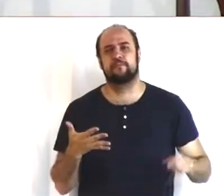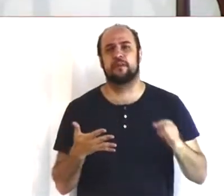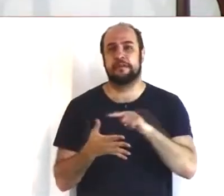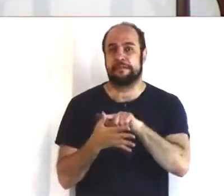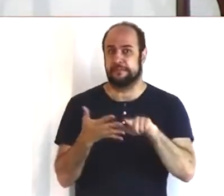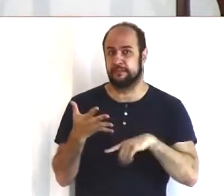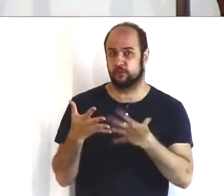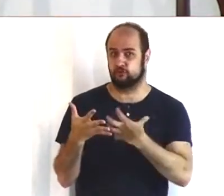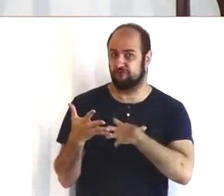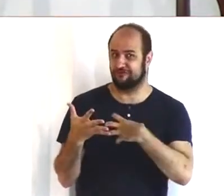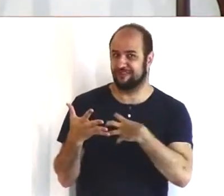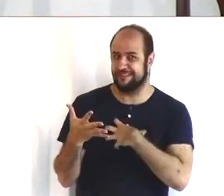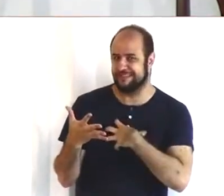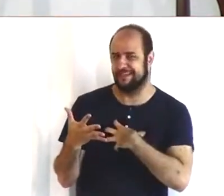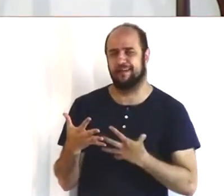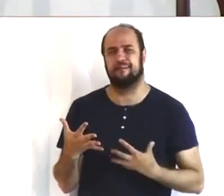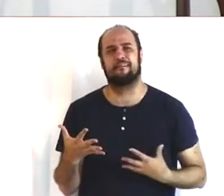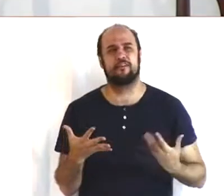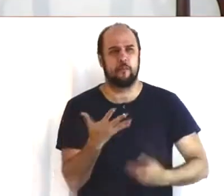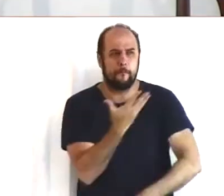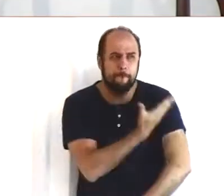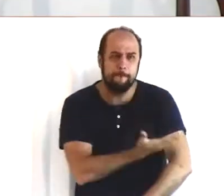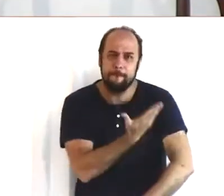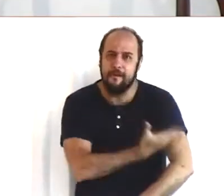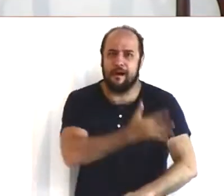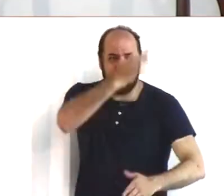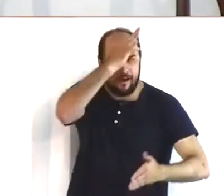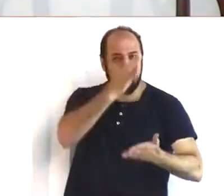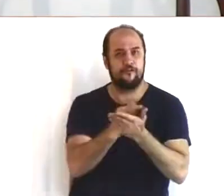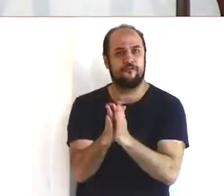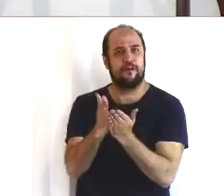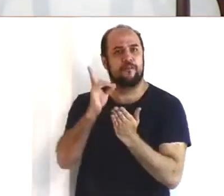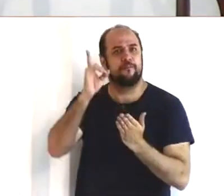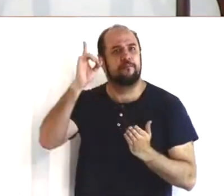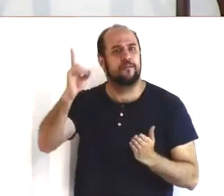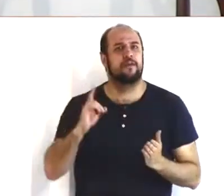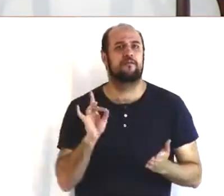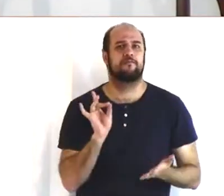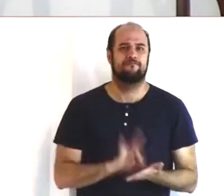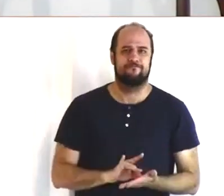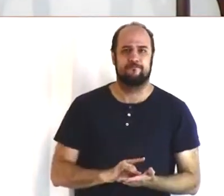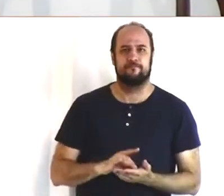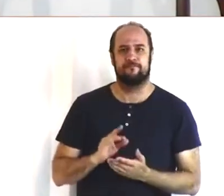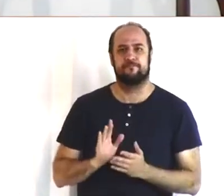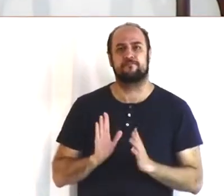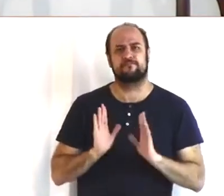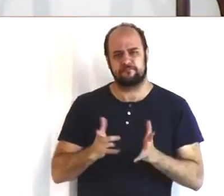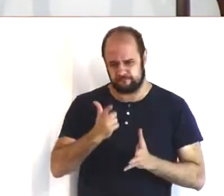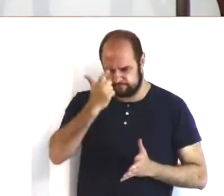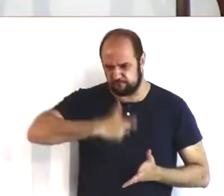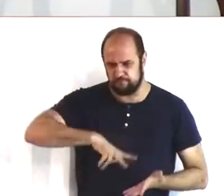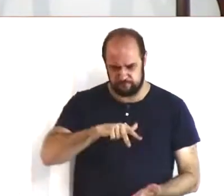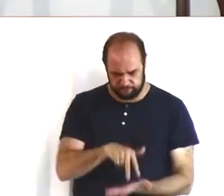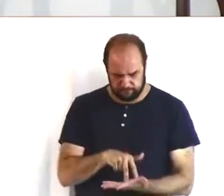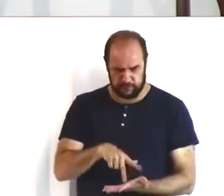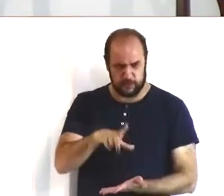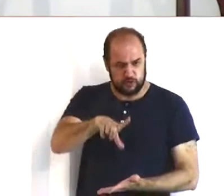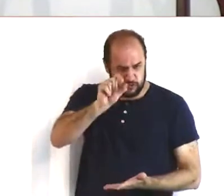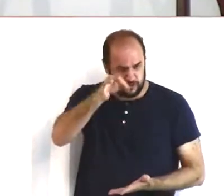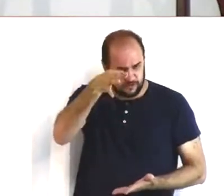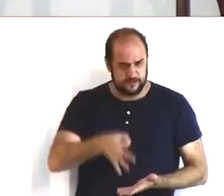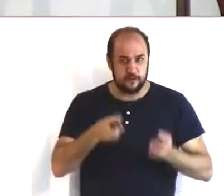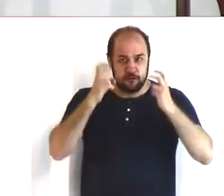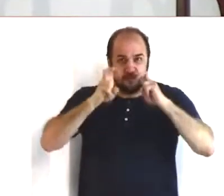5 formas, 5 práticas de uma fé bíblica. Eu citei uma atitude correta, uma escolha adequada,